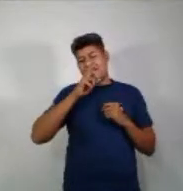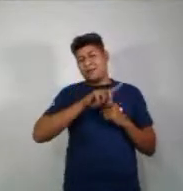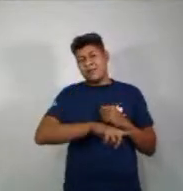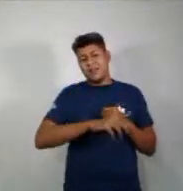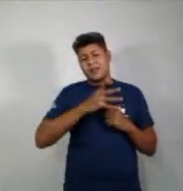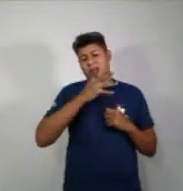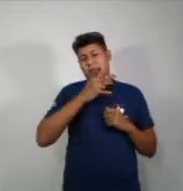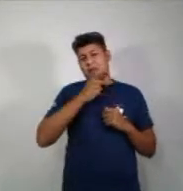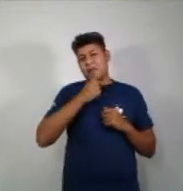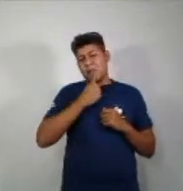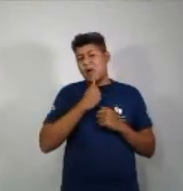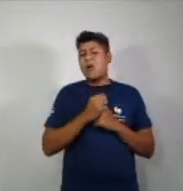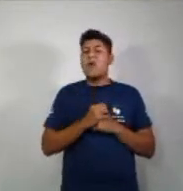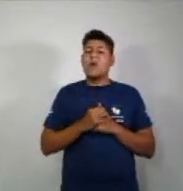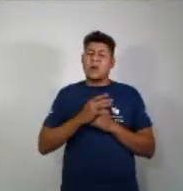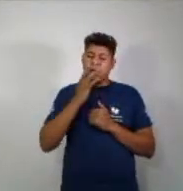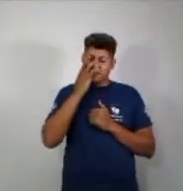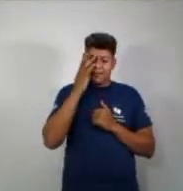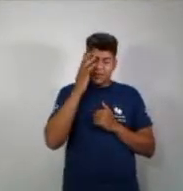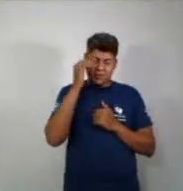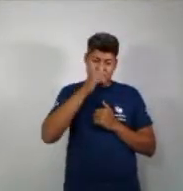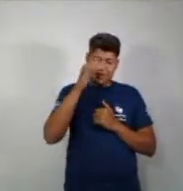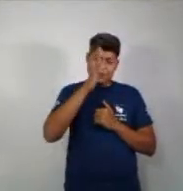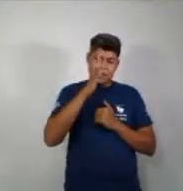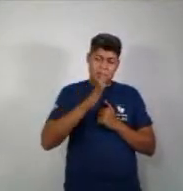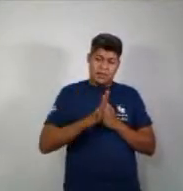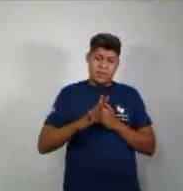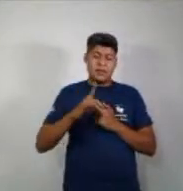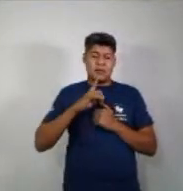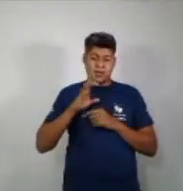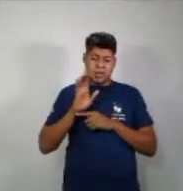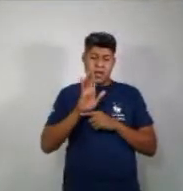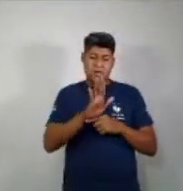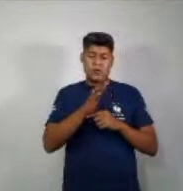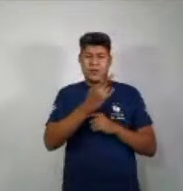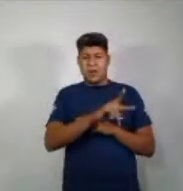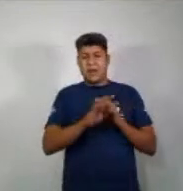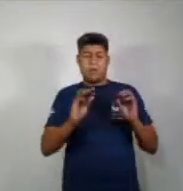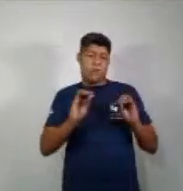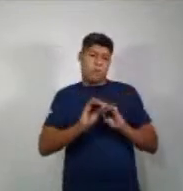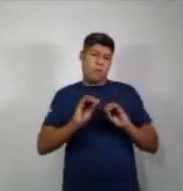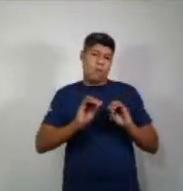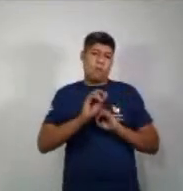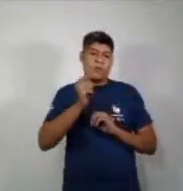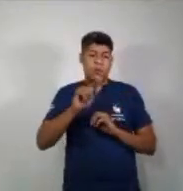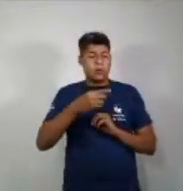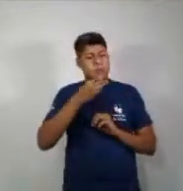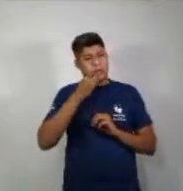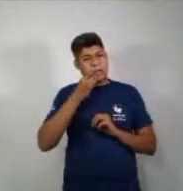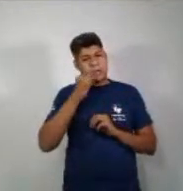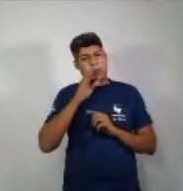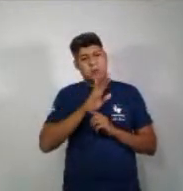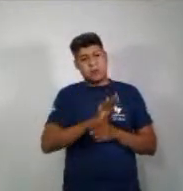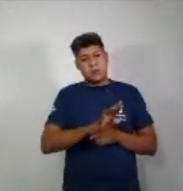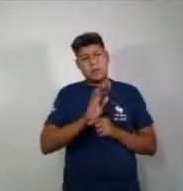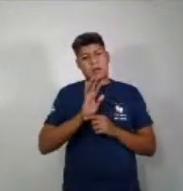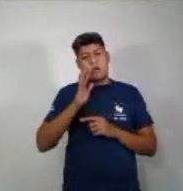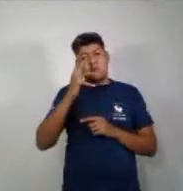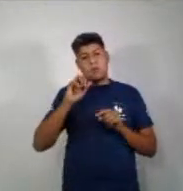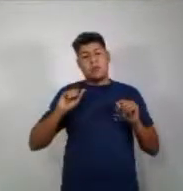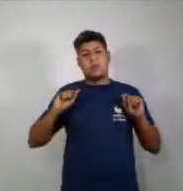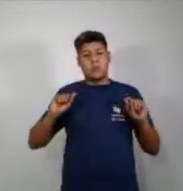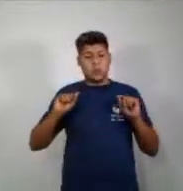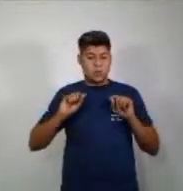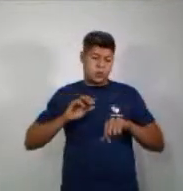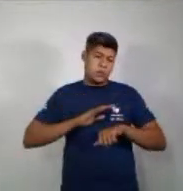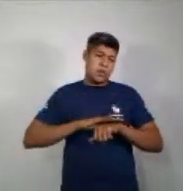demorado. Pessoas no Brasil, não, algumas pessoas não ajudaram ele, outras tentaram, enfim, acontece que o